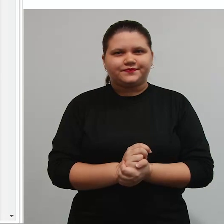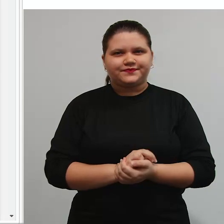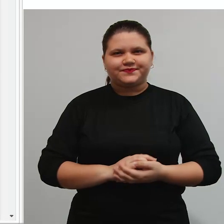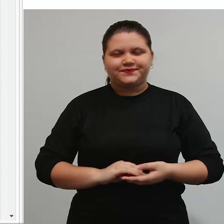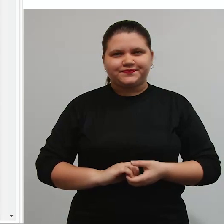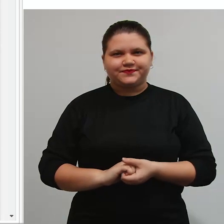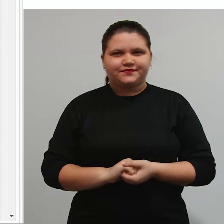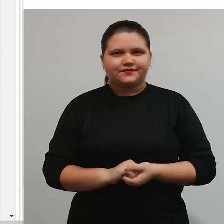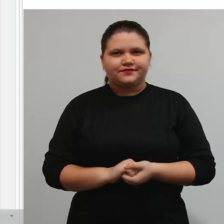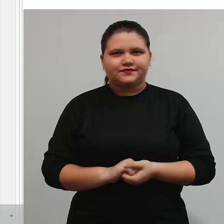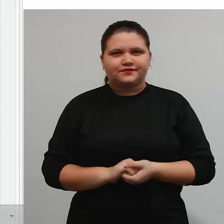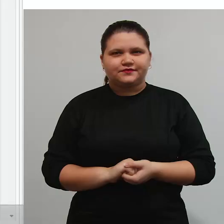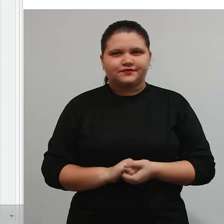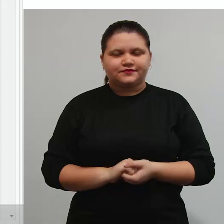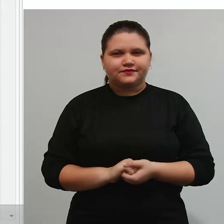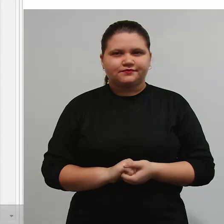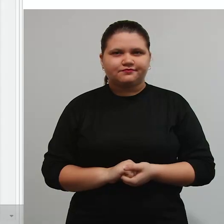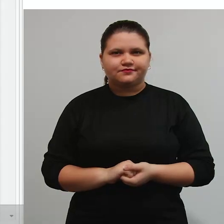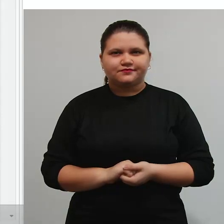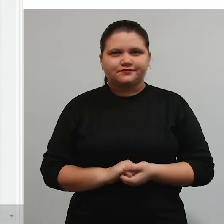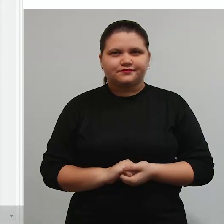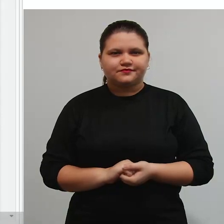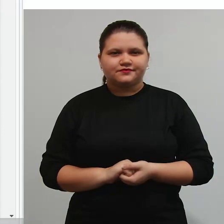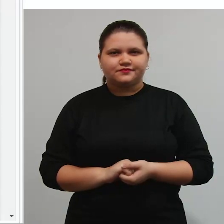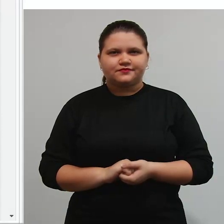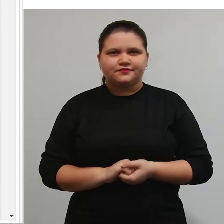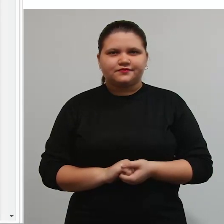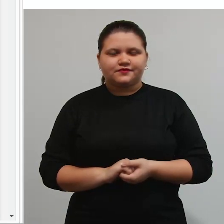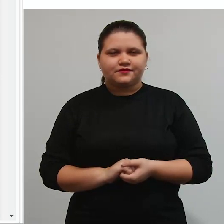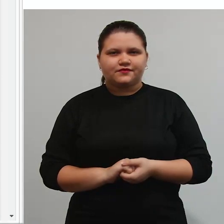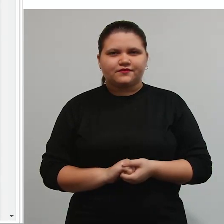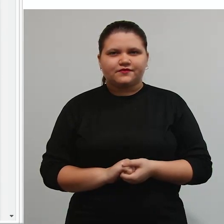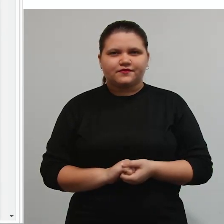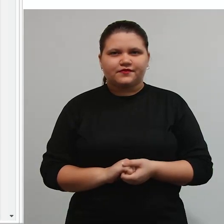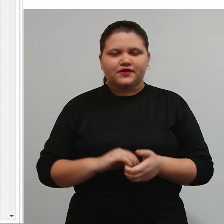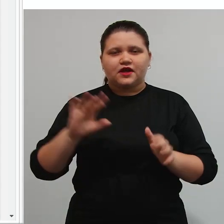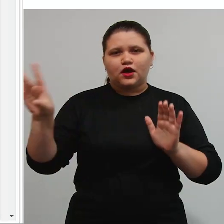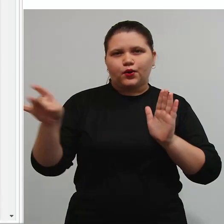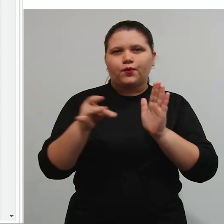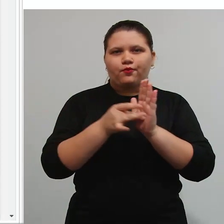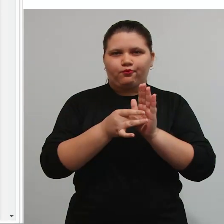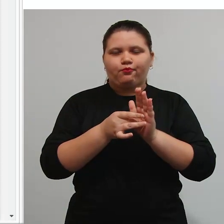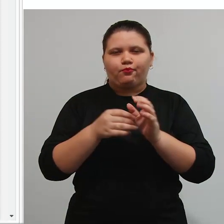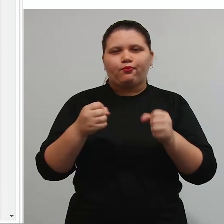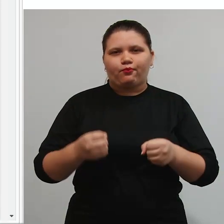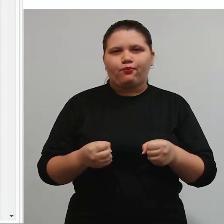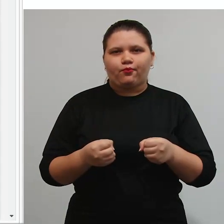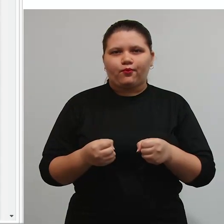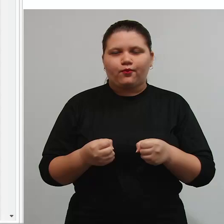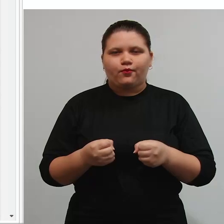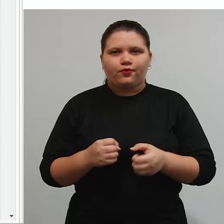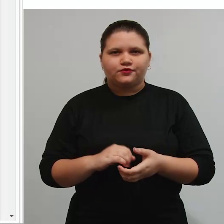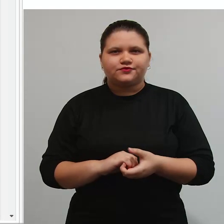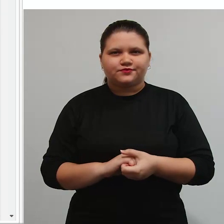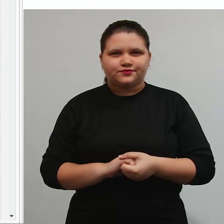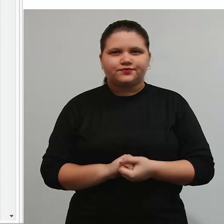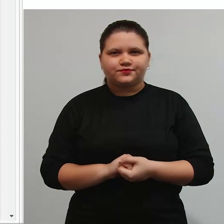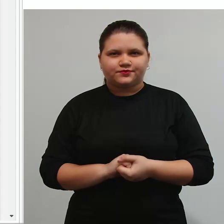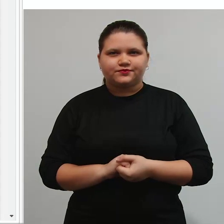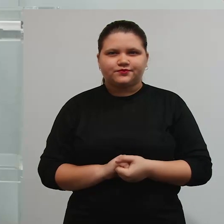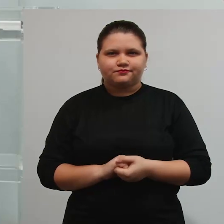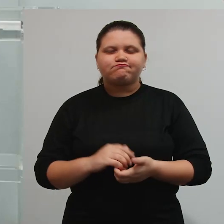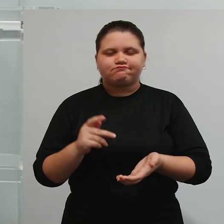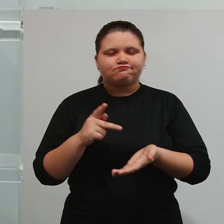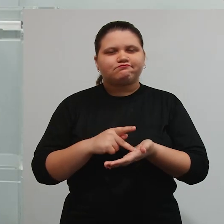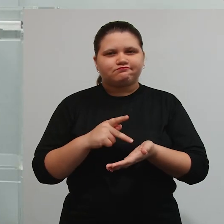uma das marcas de cientificidade copiar e colar. Não acredito, professora? Sim, acredite, isso é